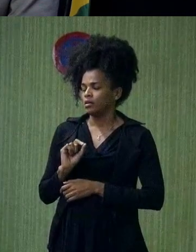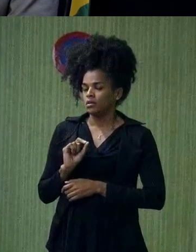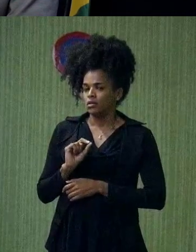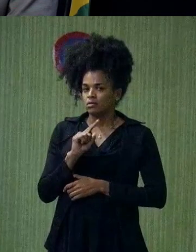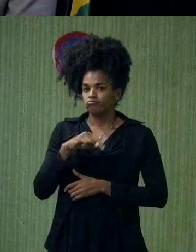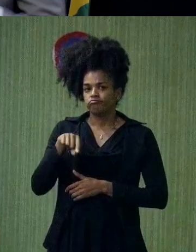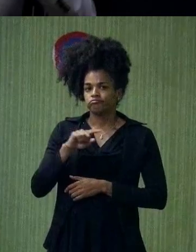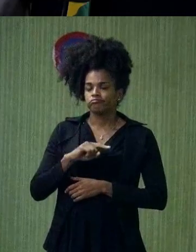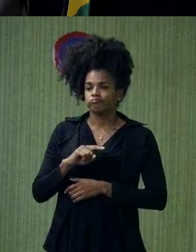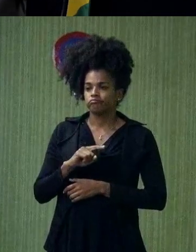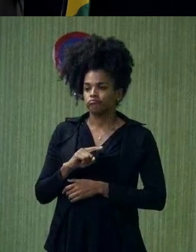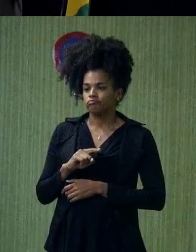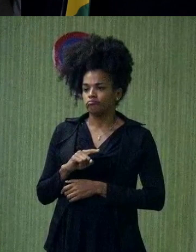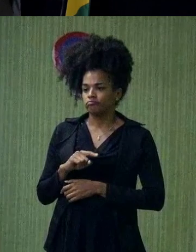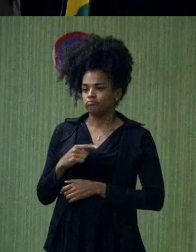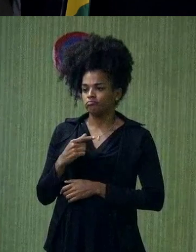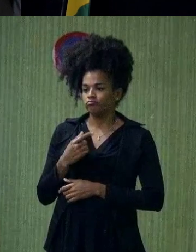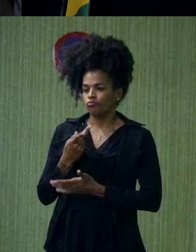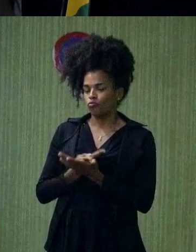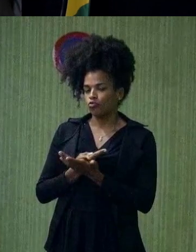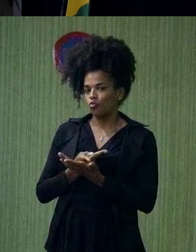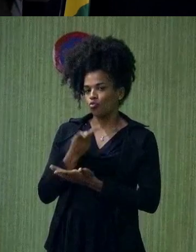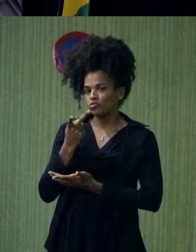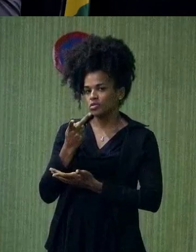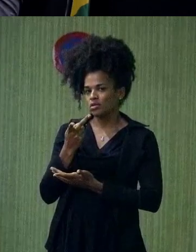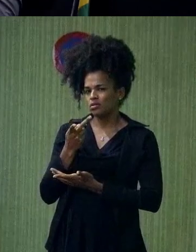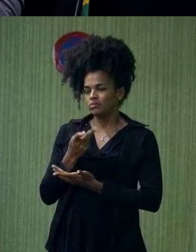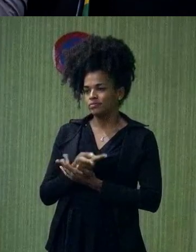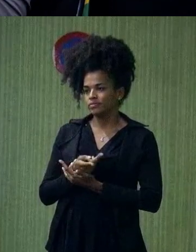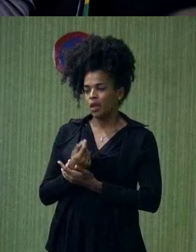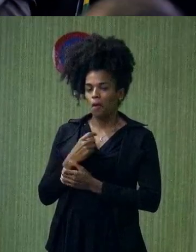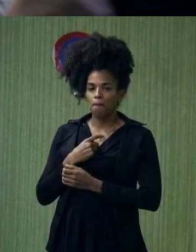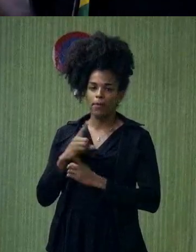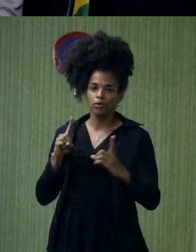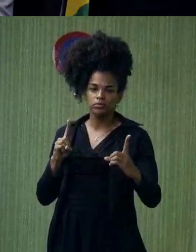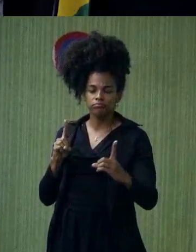ainda conseguiu não quer se aproxima mais aqui ficar na